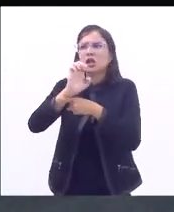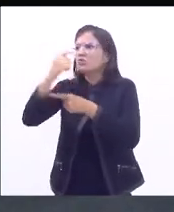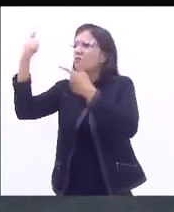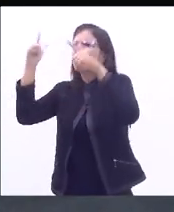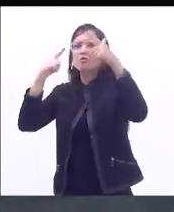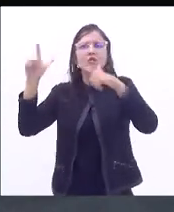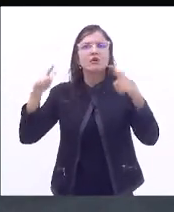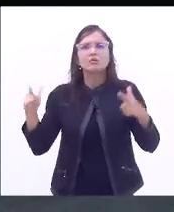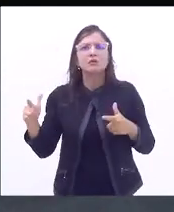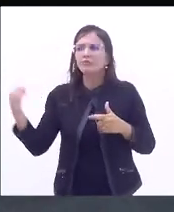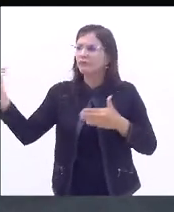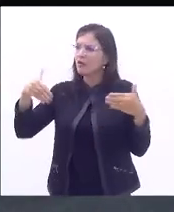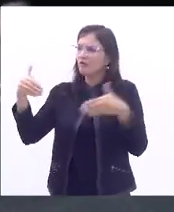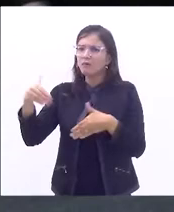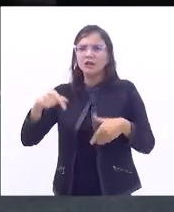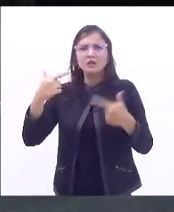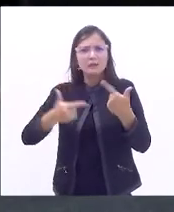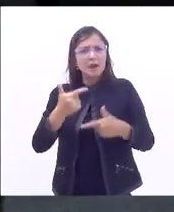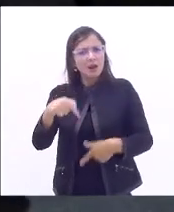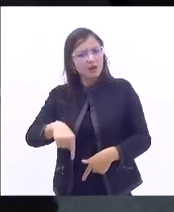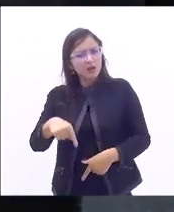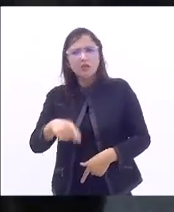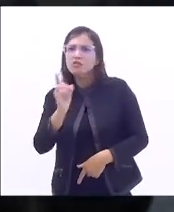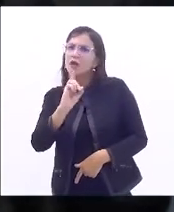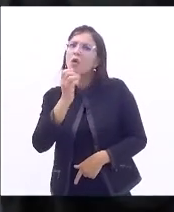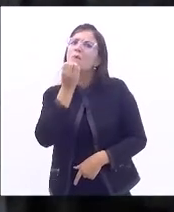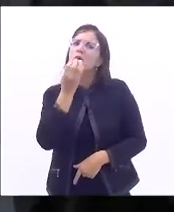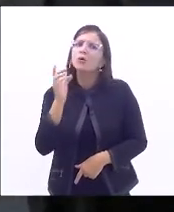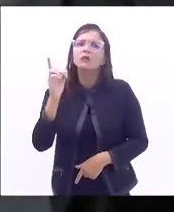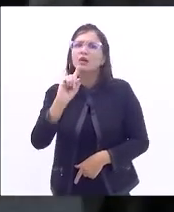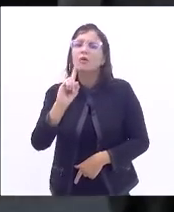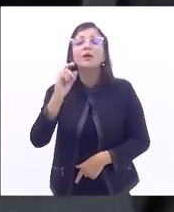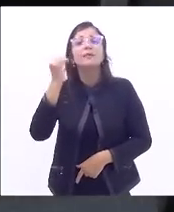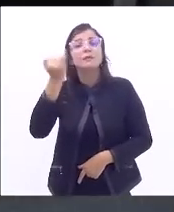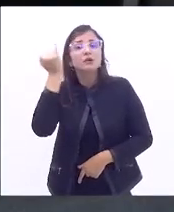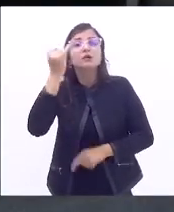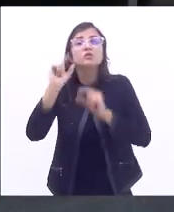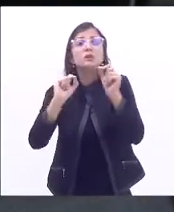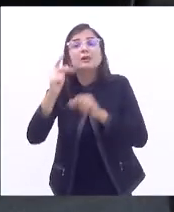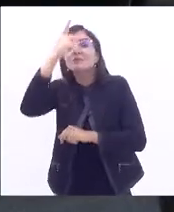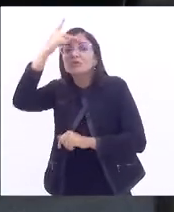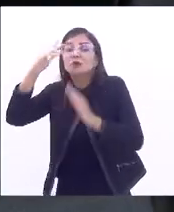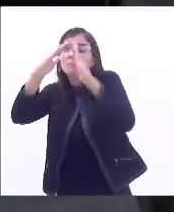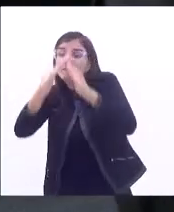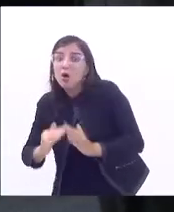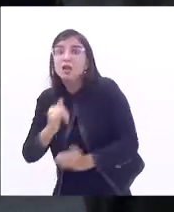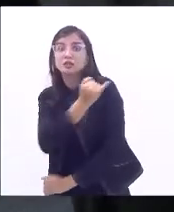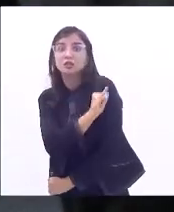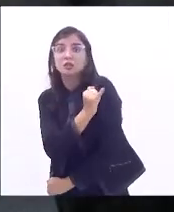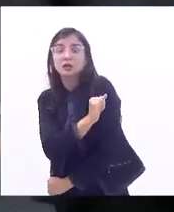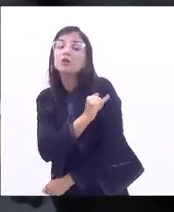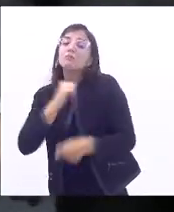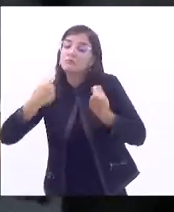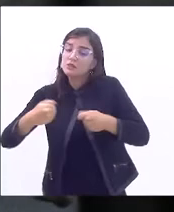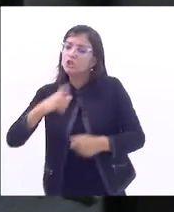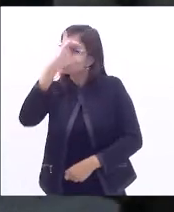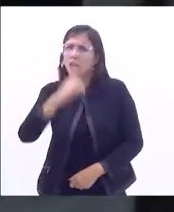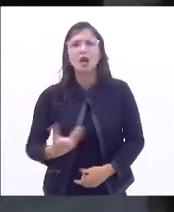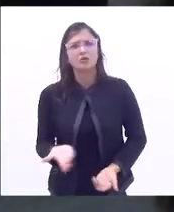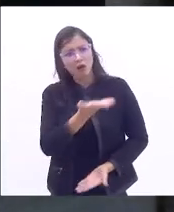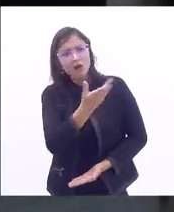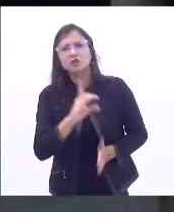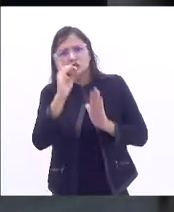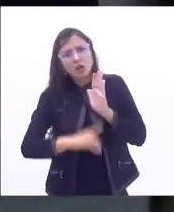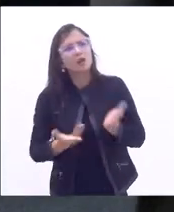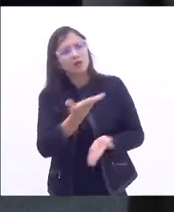Zona Leste, seja de onde for. Trabalhador brasileiro que mora no Estado do Rio de Janeiro tem direito de entrar naquela e trabalhar ali naquele lugar.